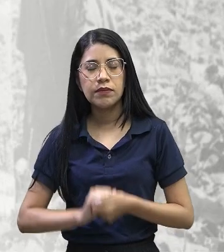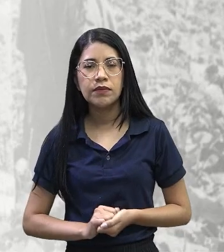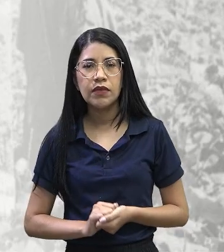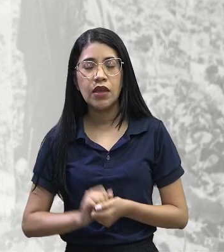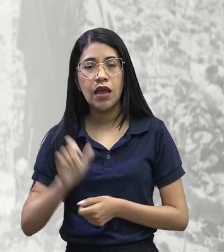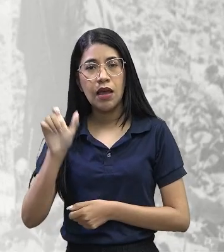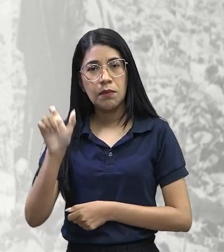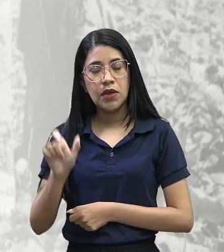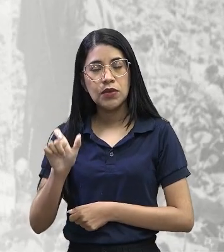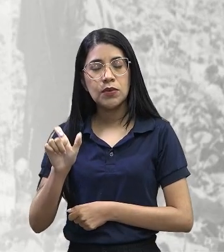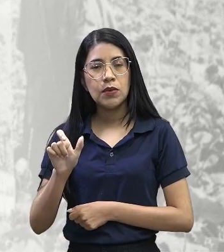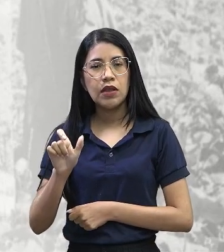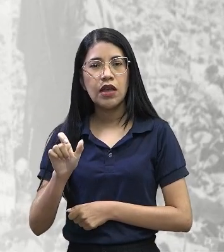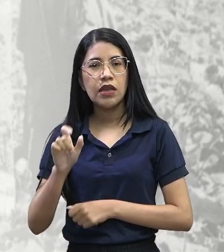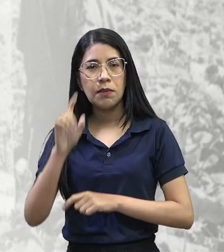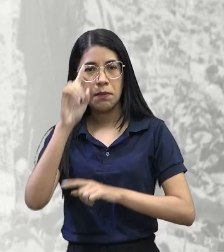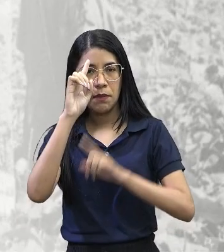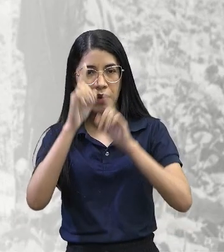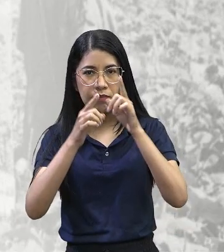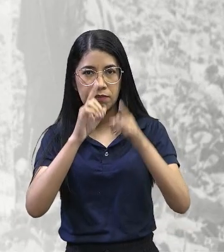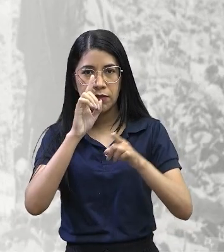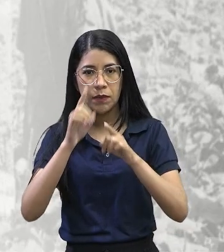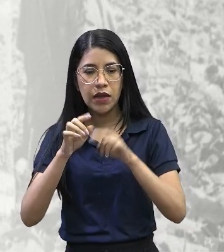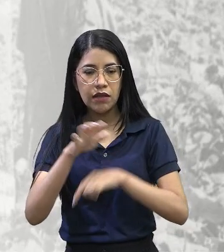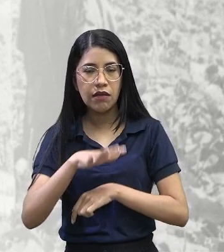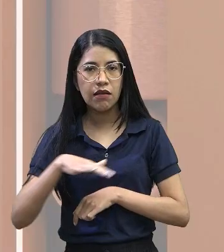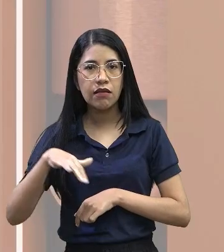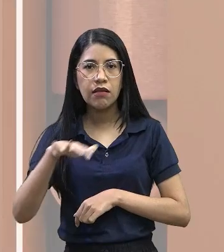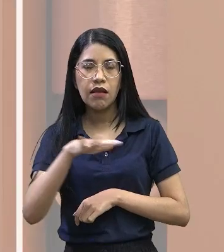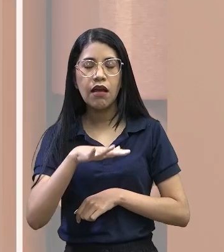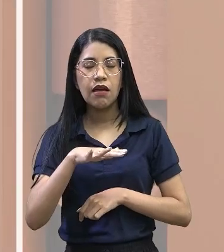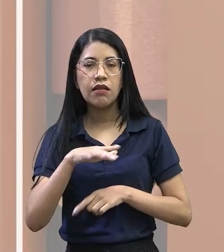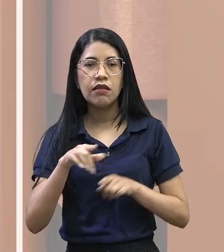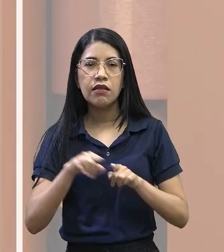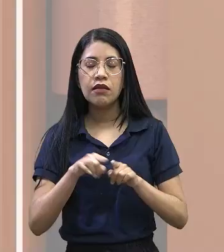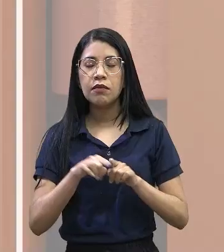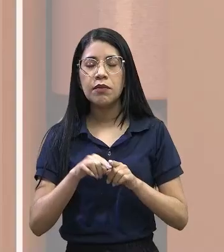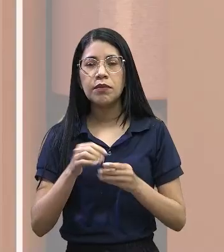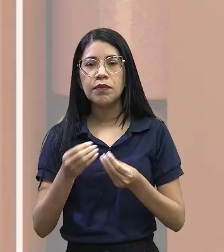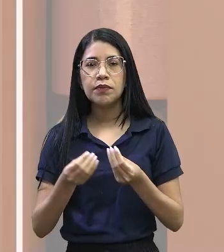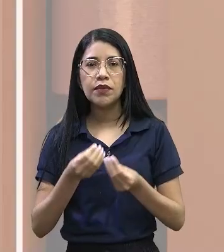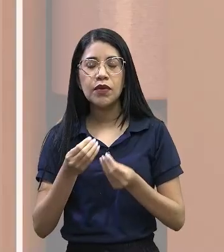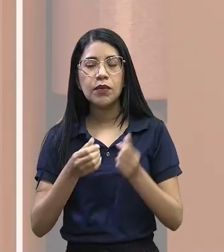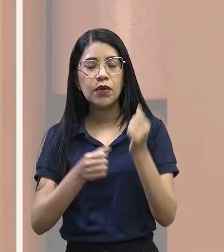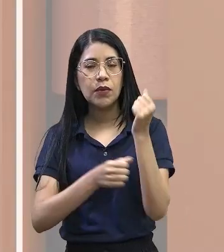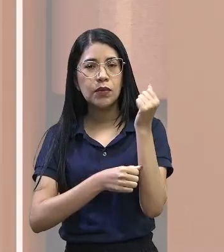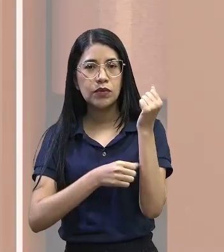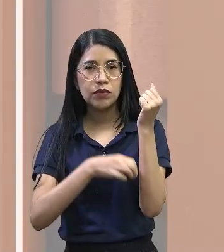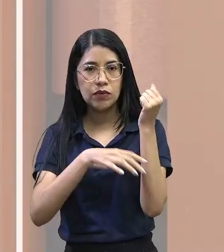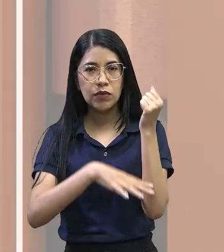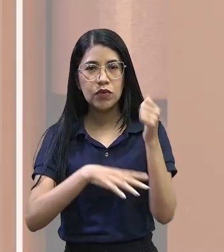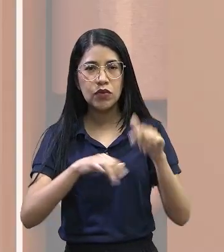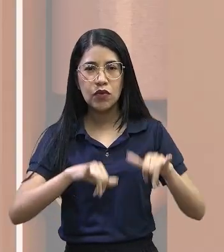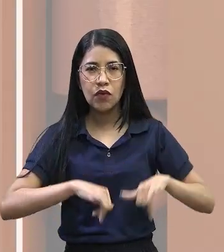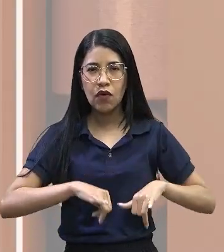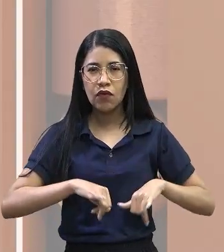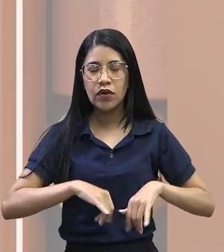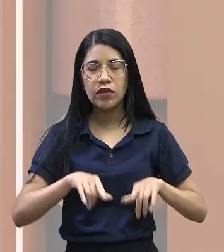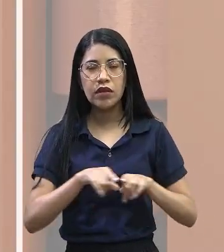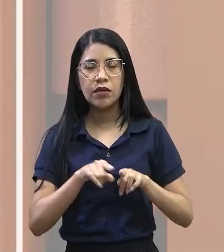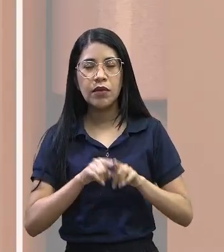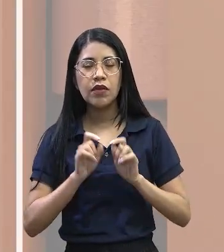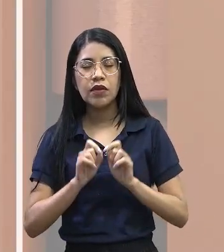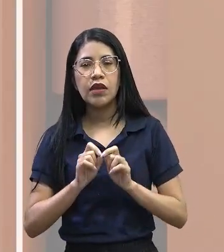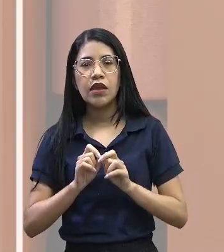homem que basicamente comandava ali o barracão e que basicamente fazia com que o seringueiro sofresse tanto? É